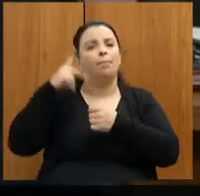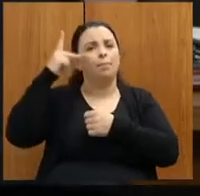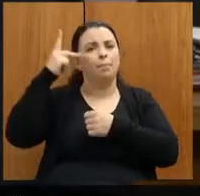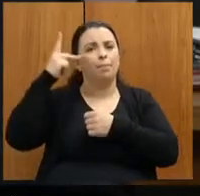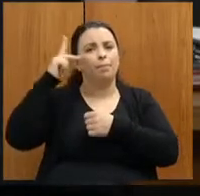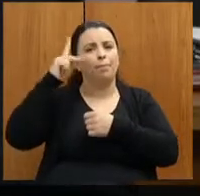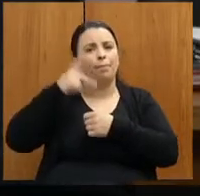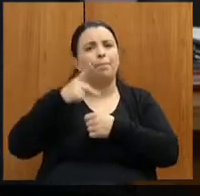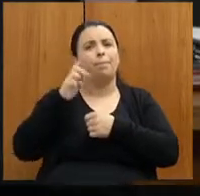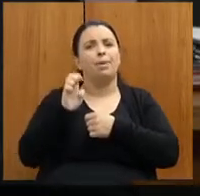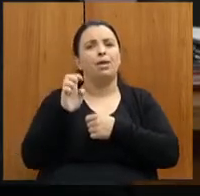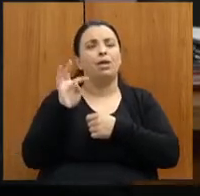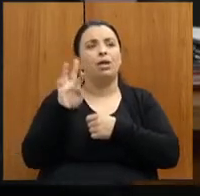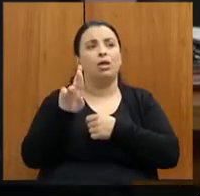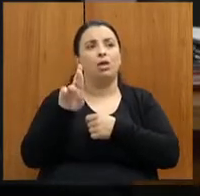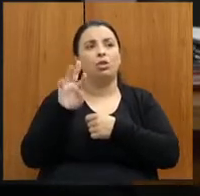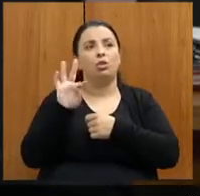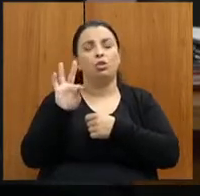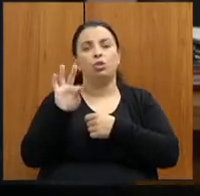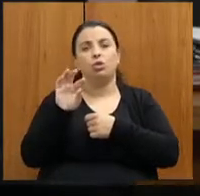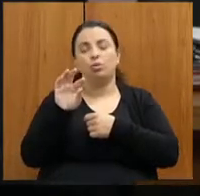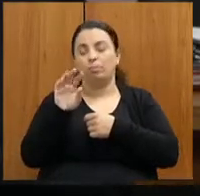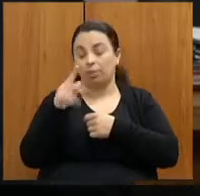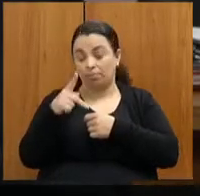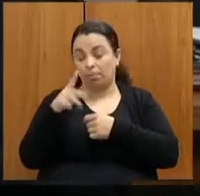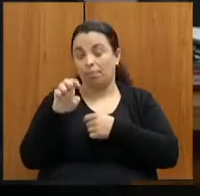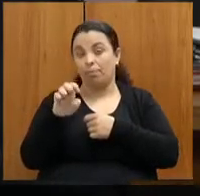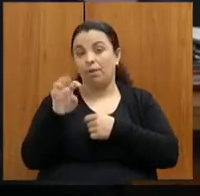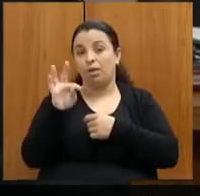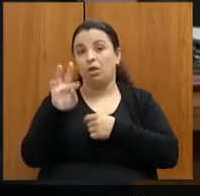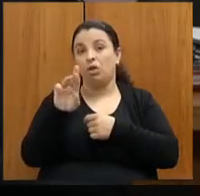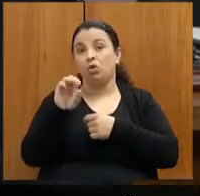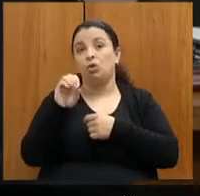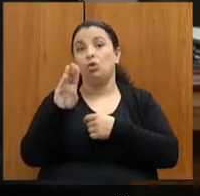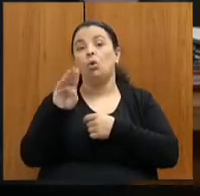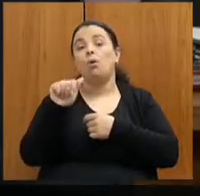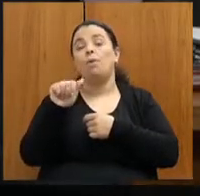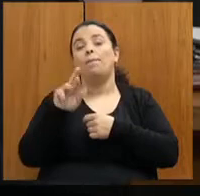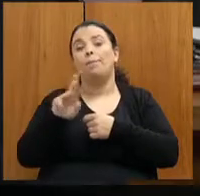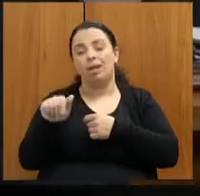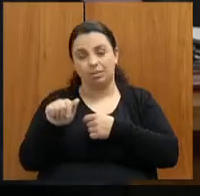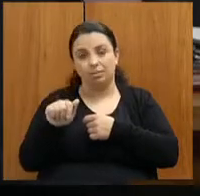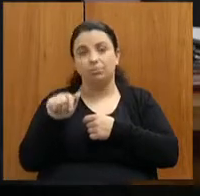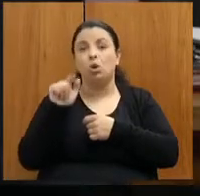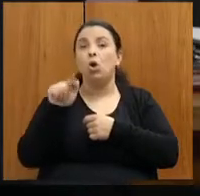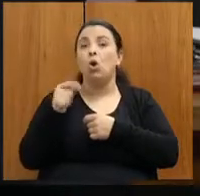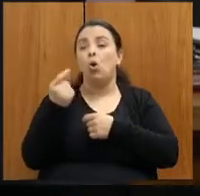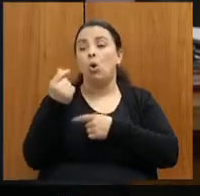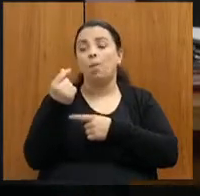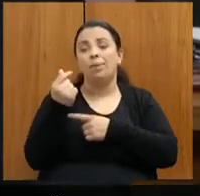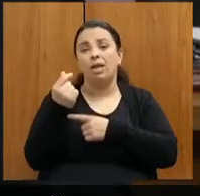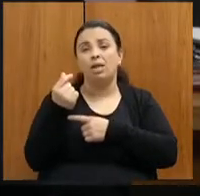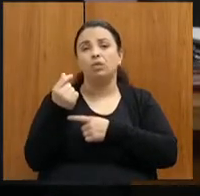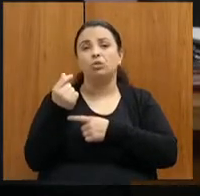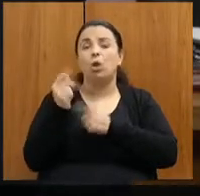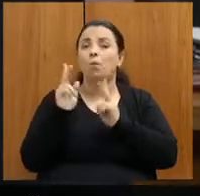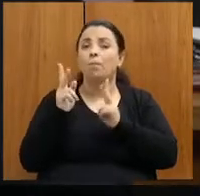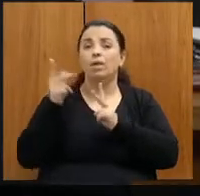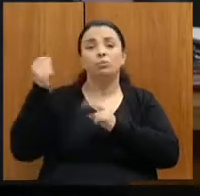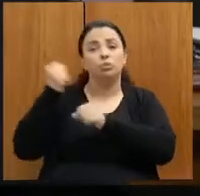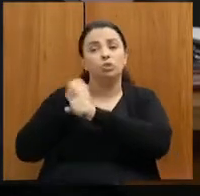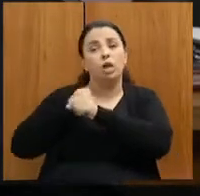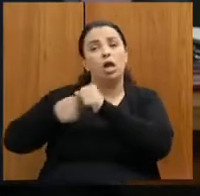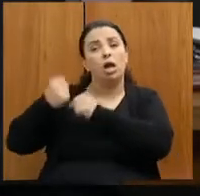impostos eles não foram alterados na realidade se mantêm os mesmos de vários anos atrás o que operou foi o que aconteceu